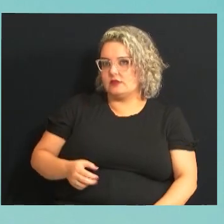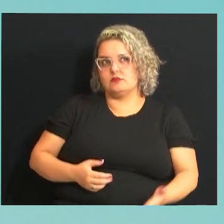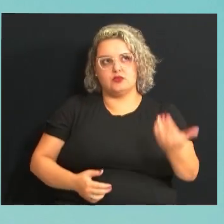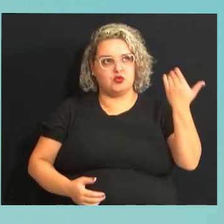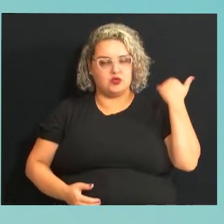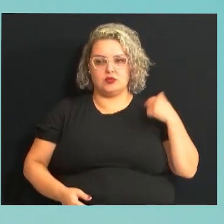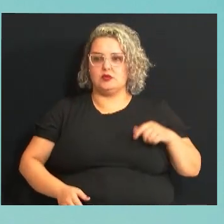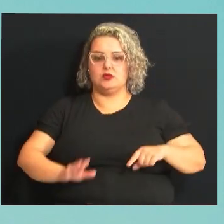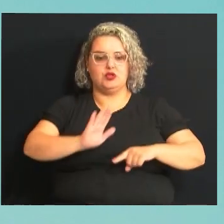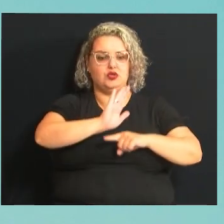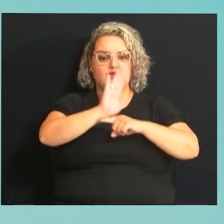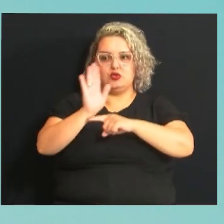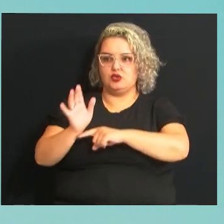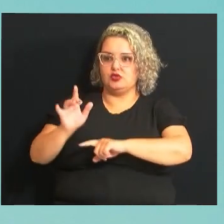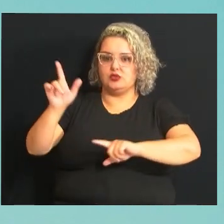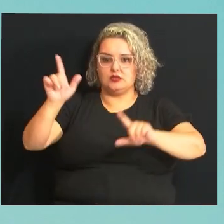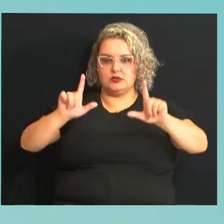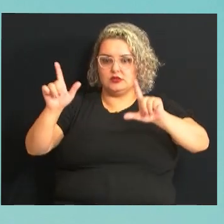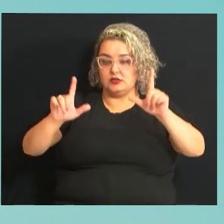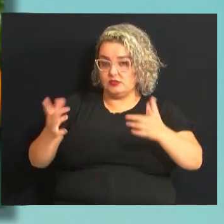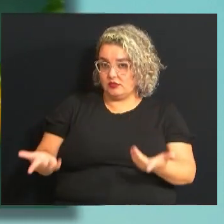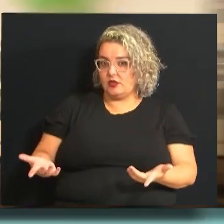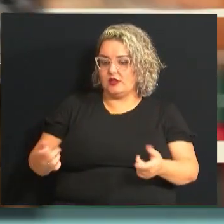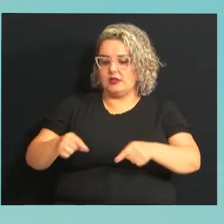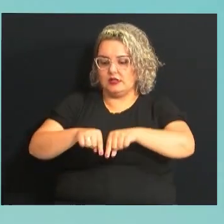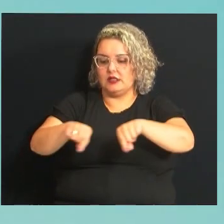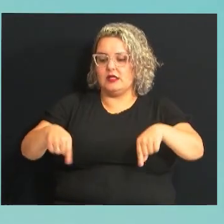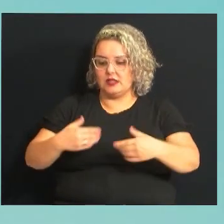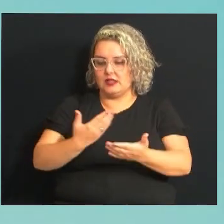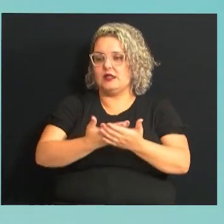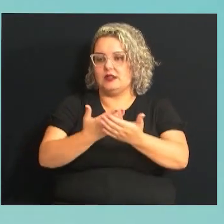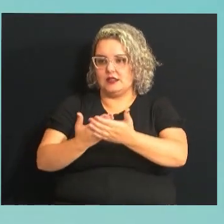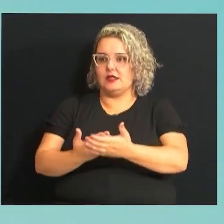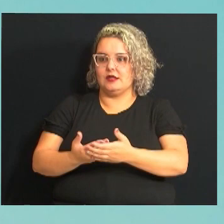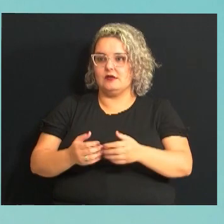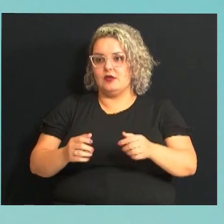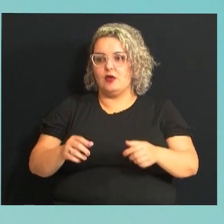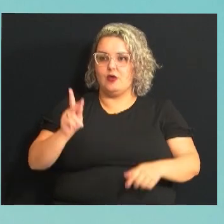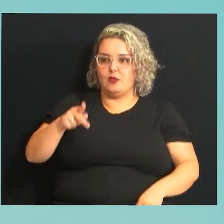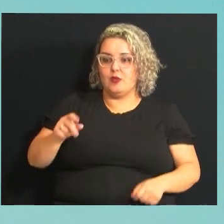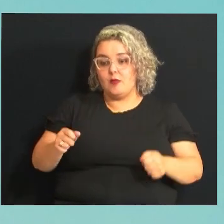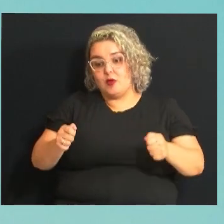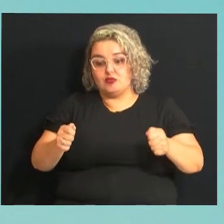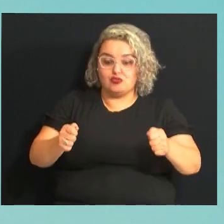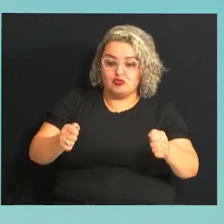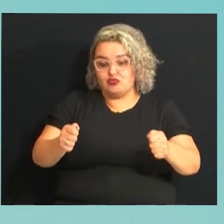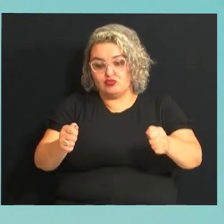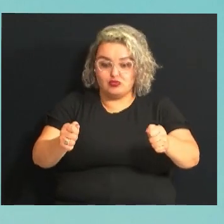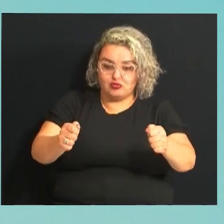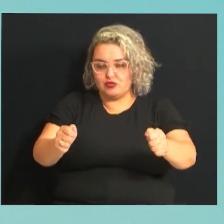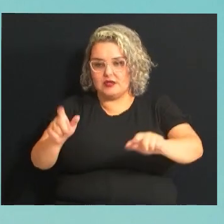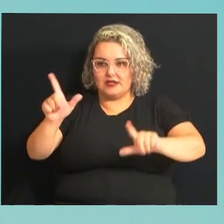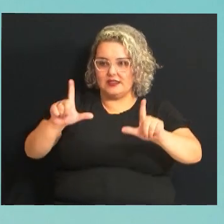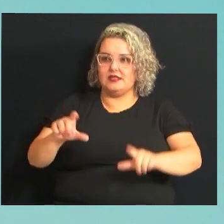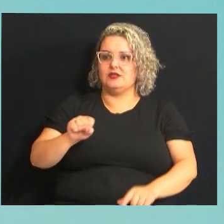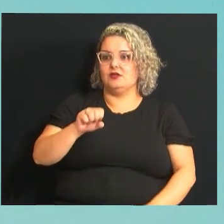Ilha das Flores, clássico, que eu assisti muito na época da escola, na época que a gente colocava a TVzinha ali, né? O professor